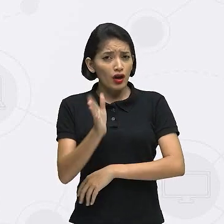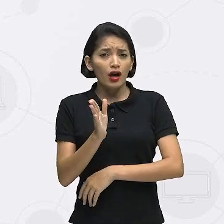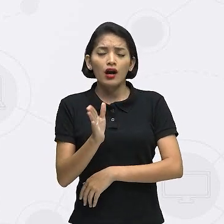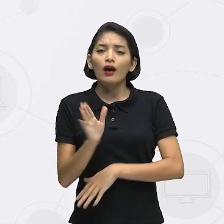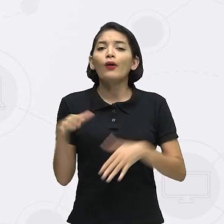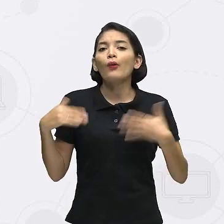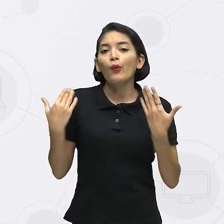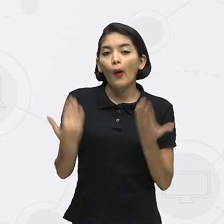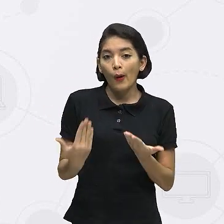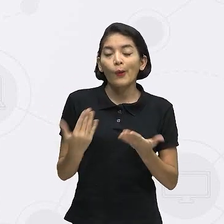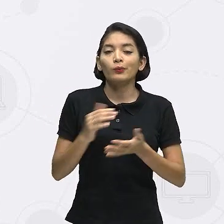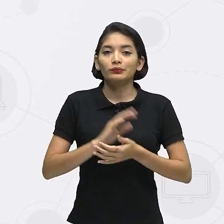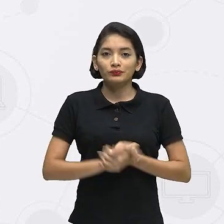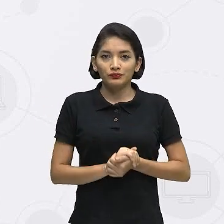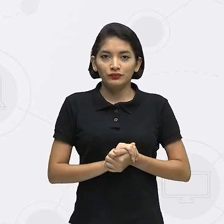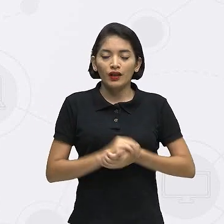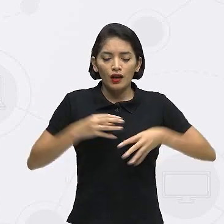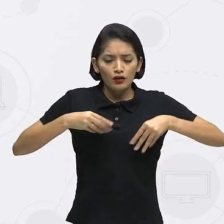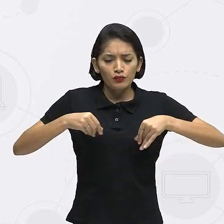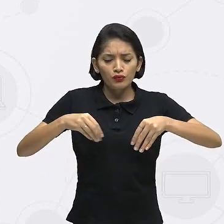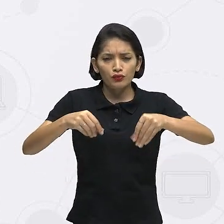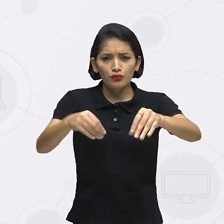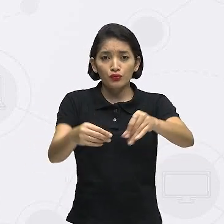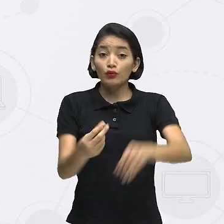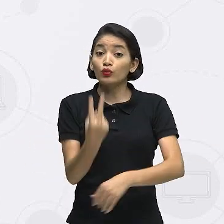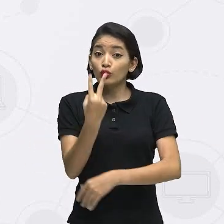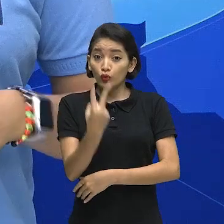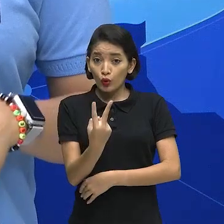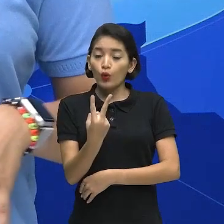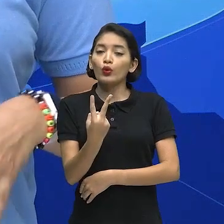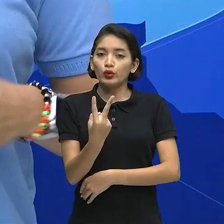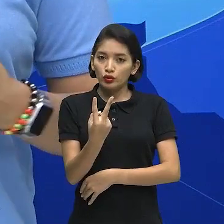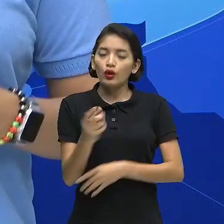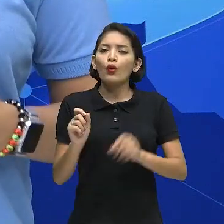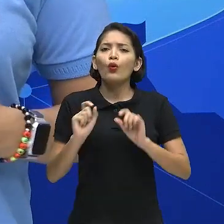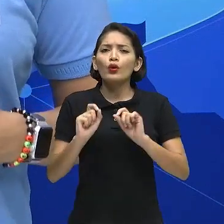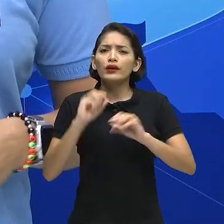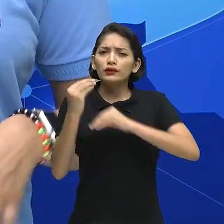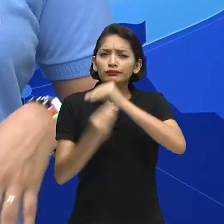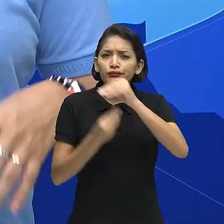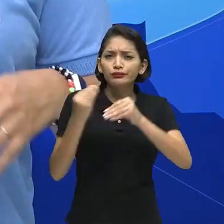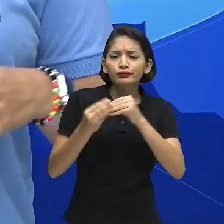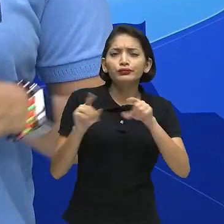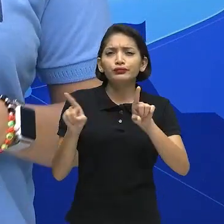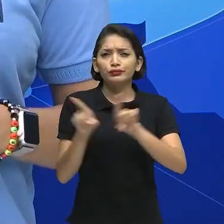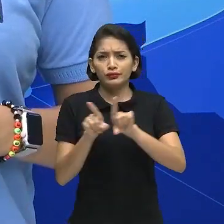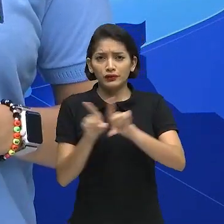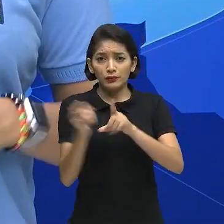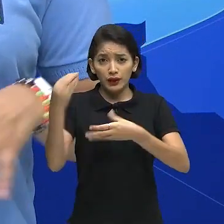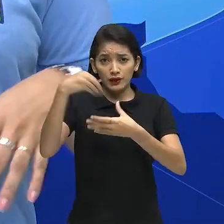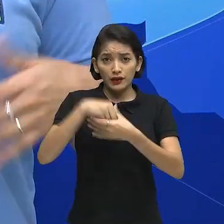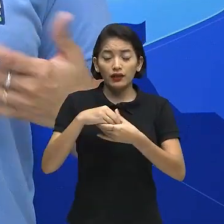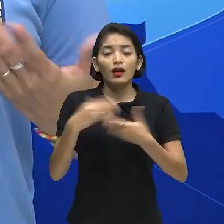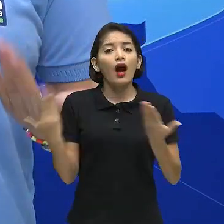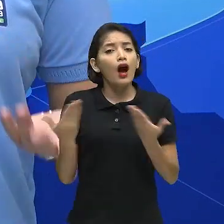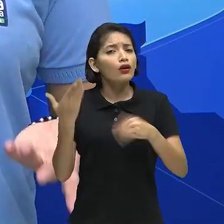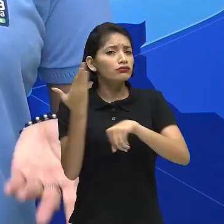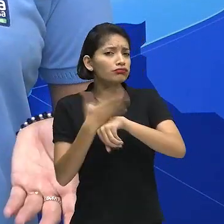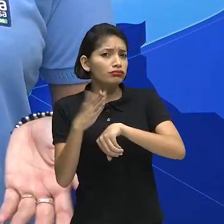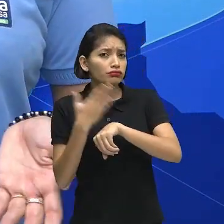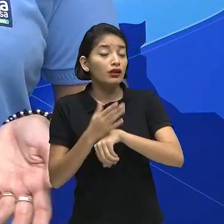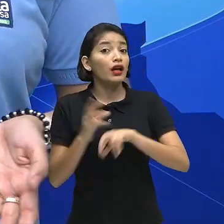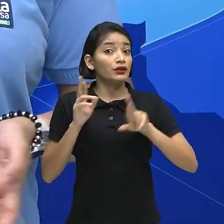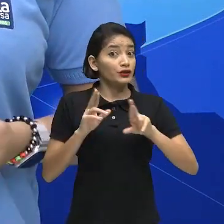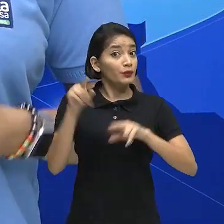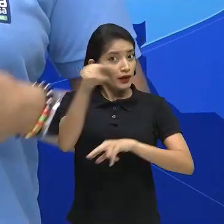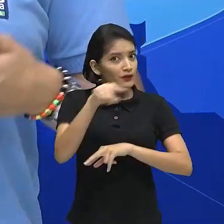solo 2, né? Componentes e tipos de solo. Tá? Então a gente vai praticar, vai realizar aí exercícios, a gente conta com a participação